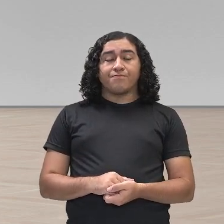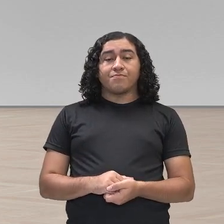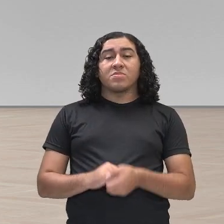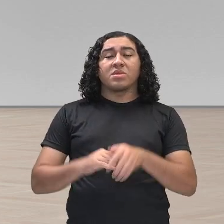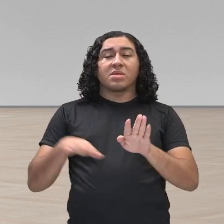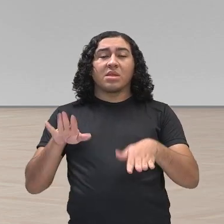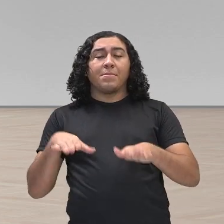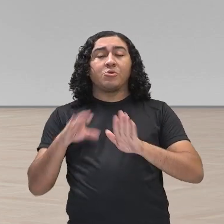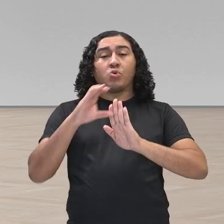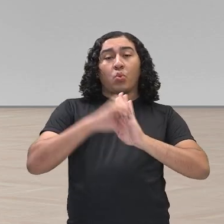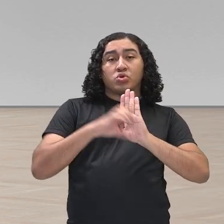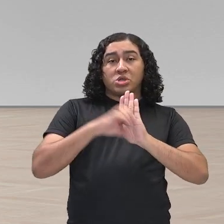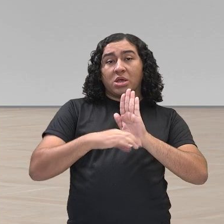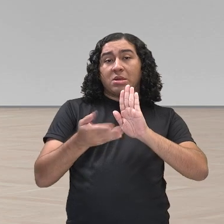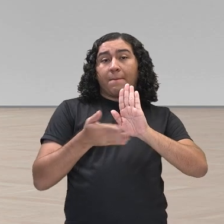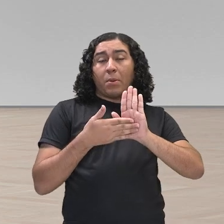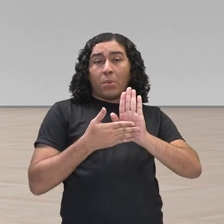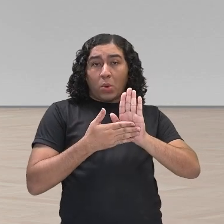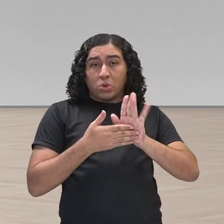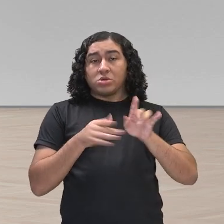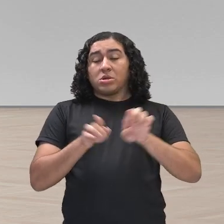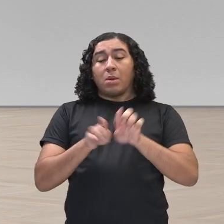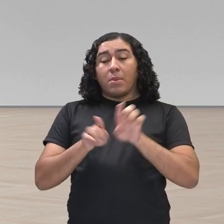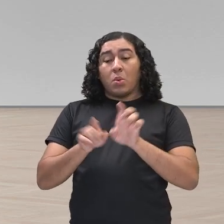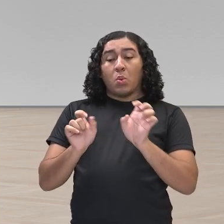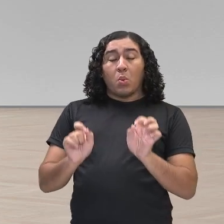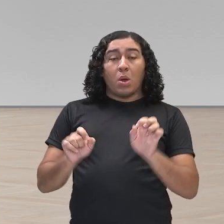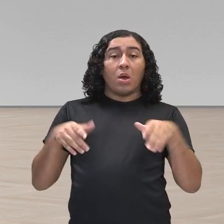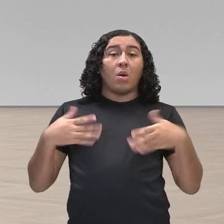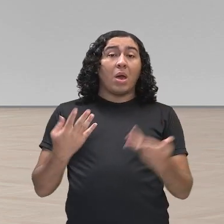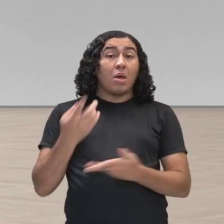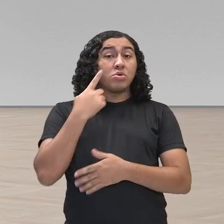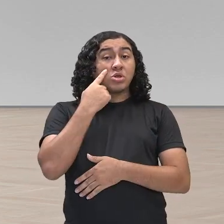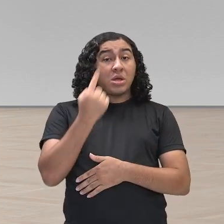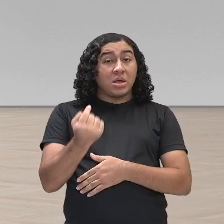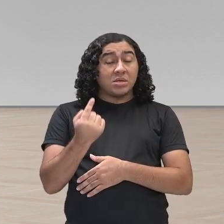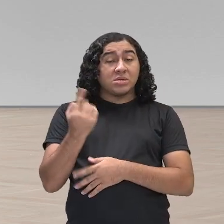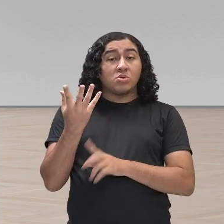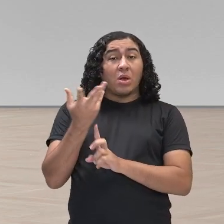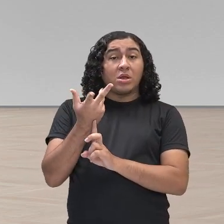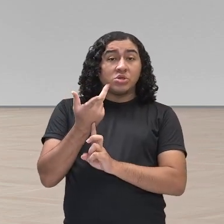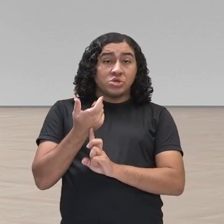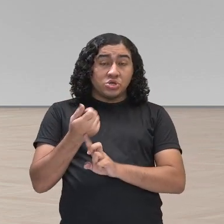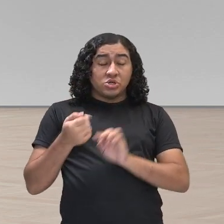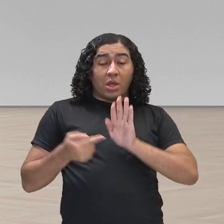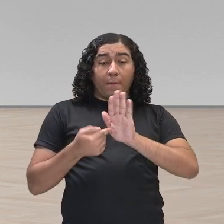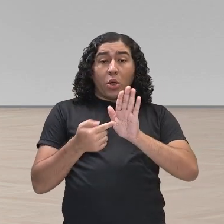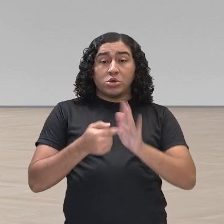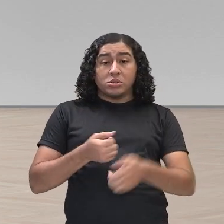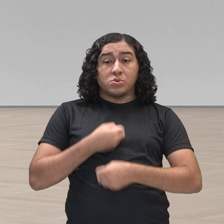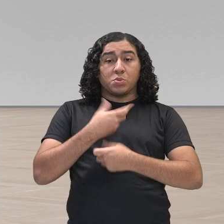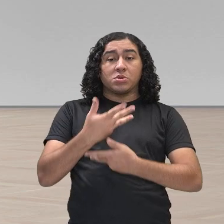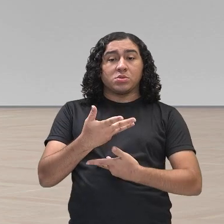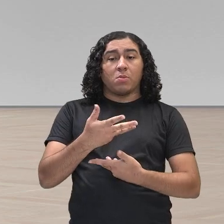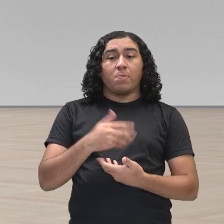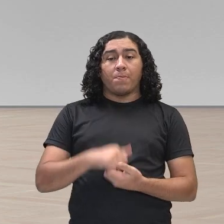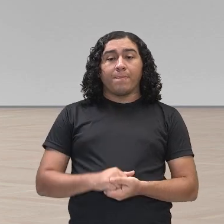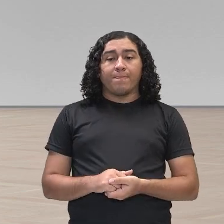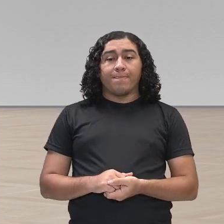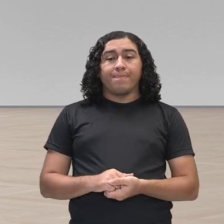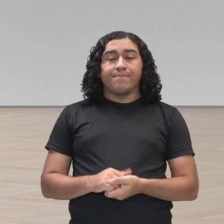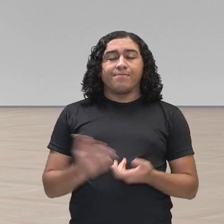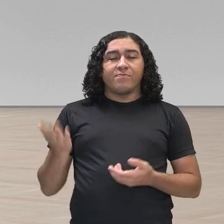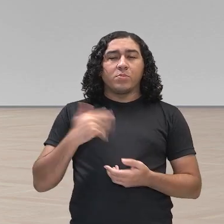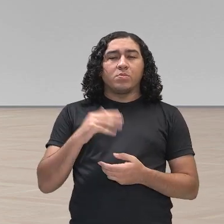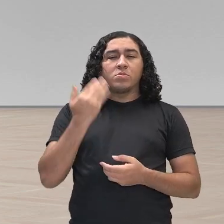da proposta, daquilo que o artista busca apresentar. Então, vamos